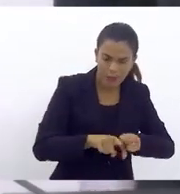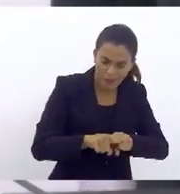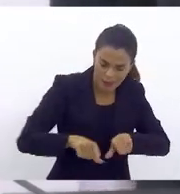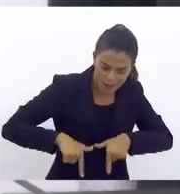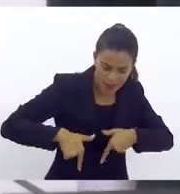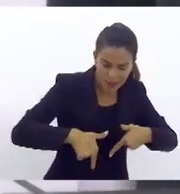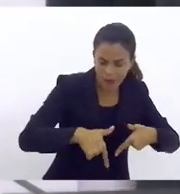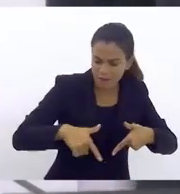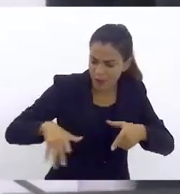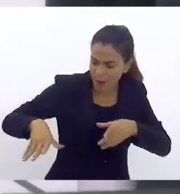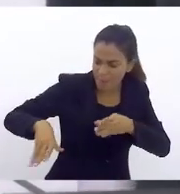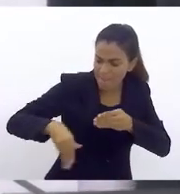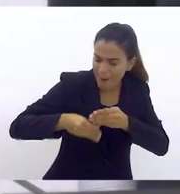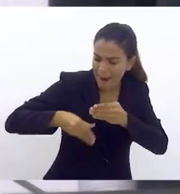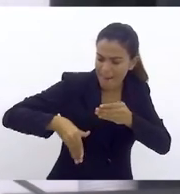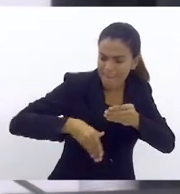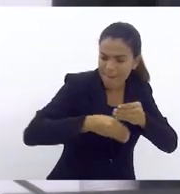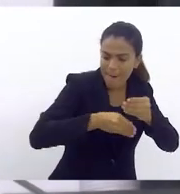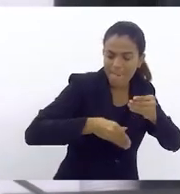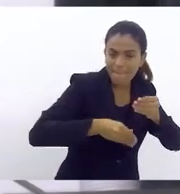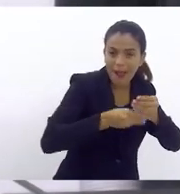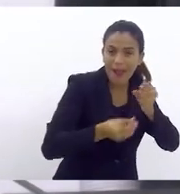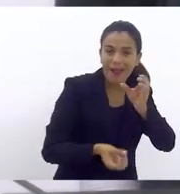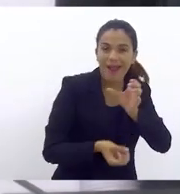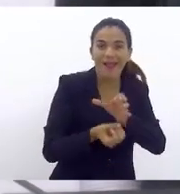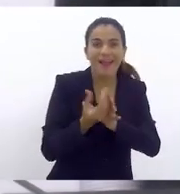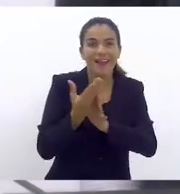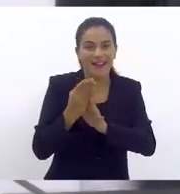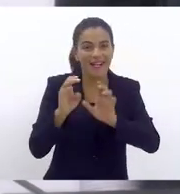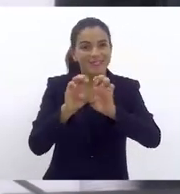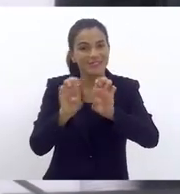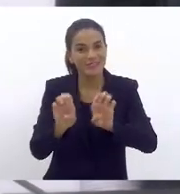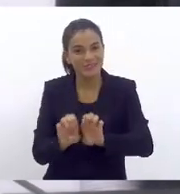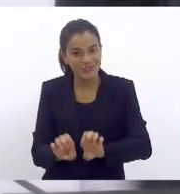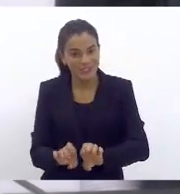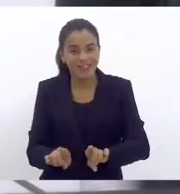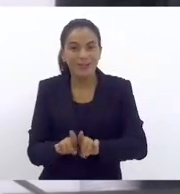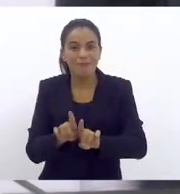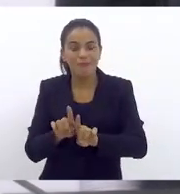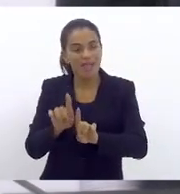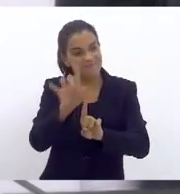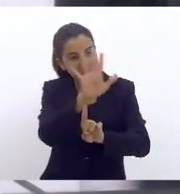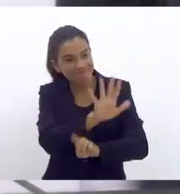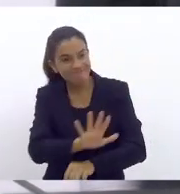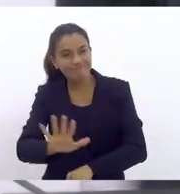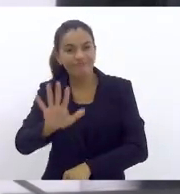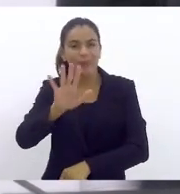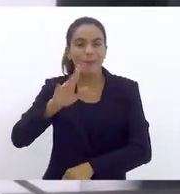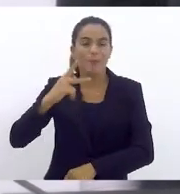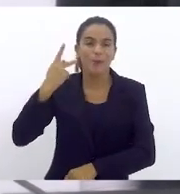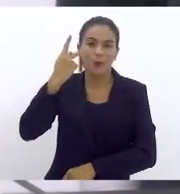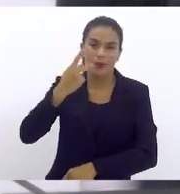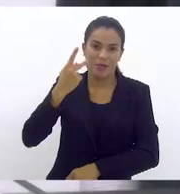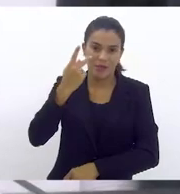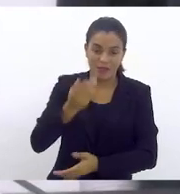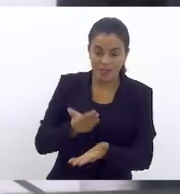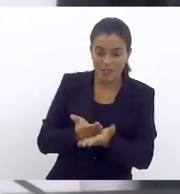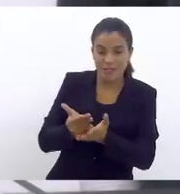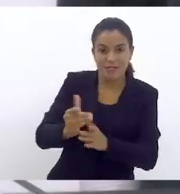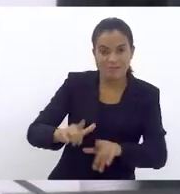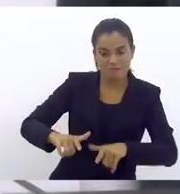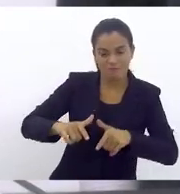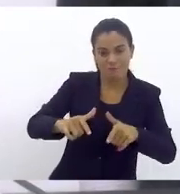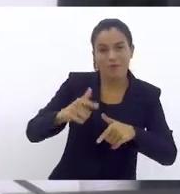que se somam ganham uma dimensão estruturante e ganho densidade política com o início de uma ação política